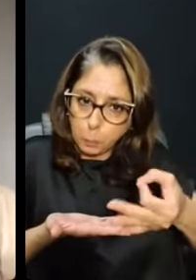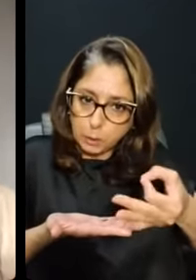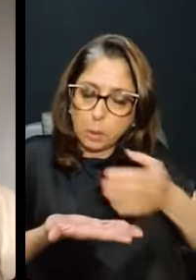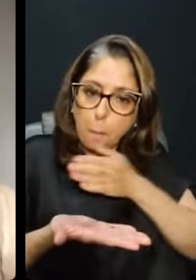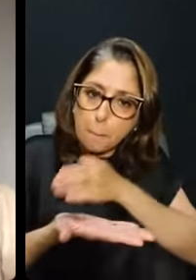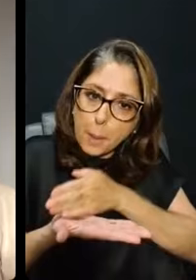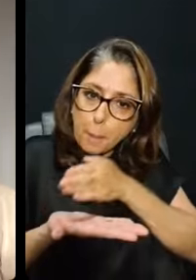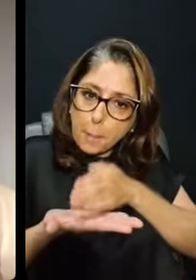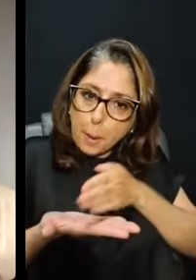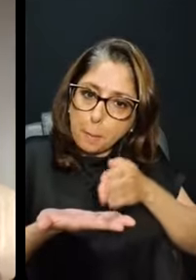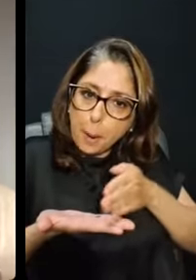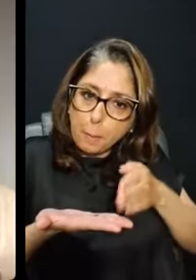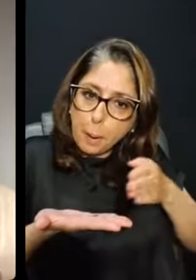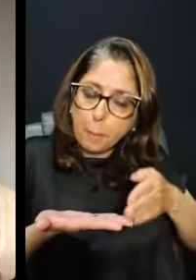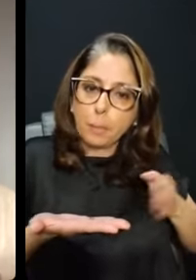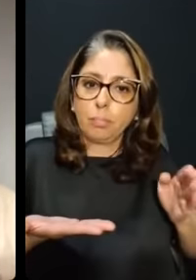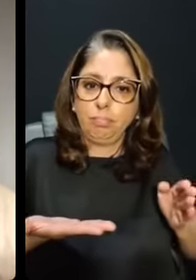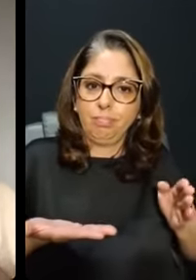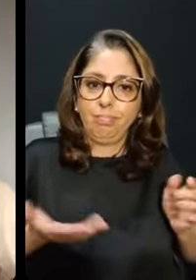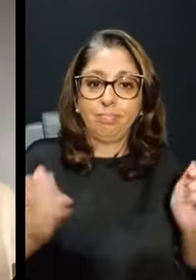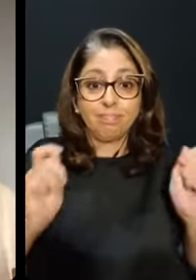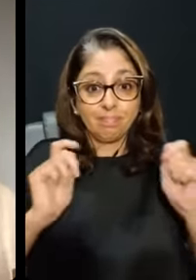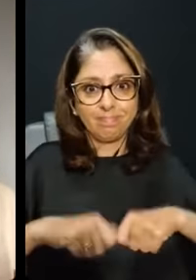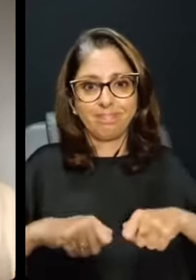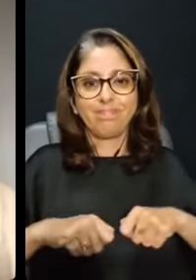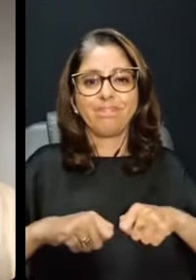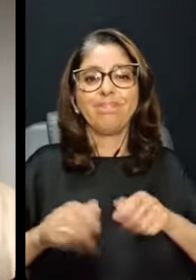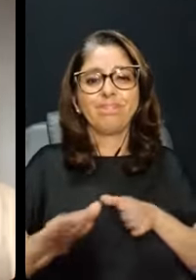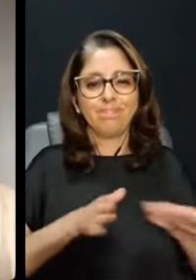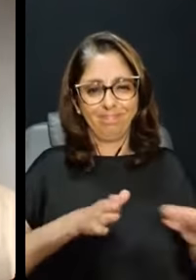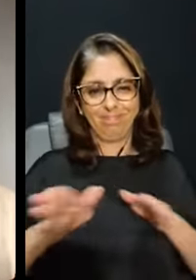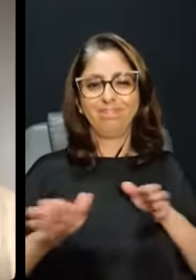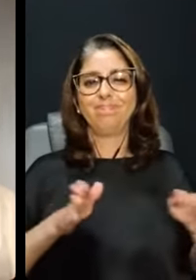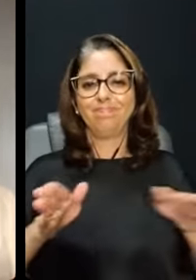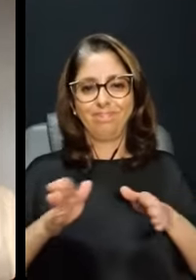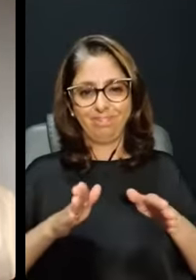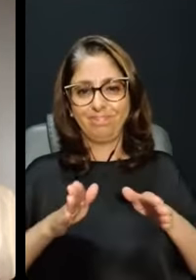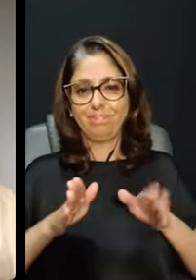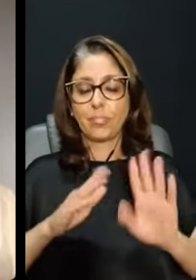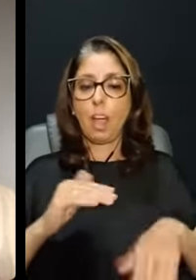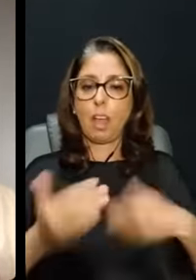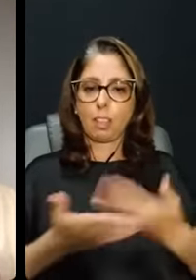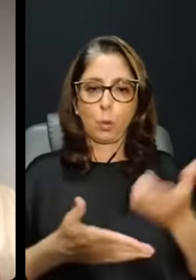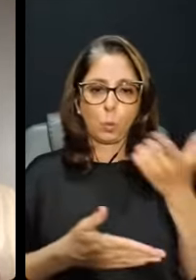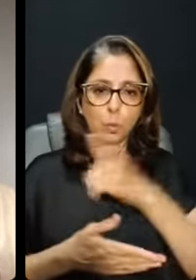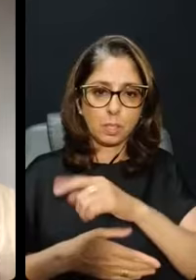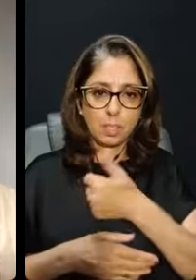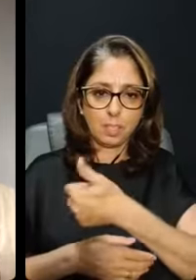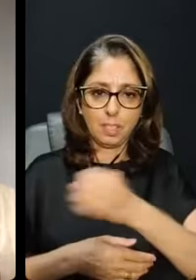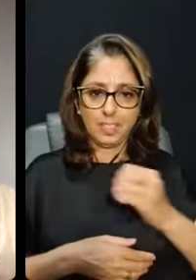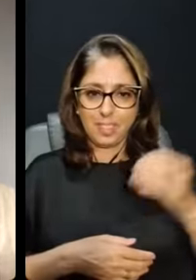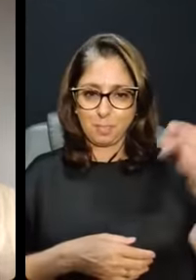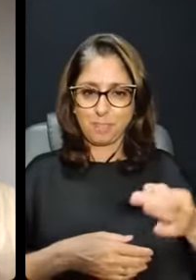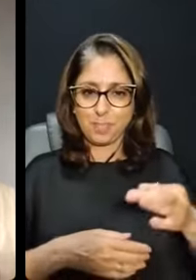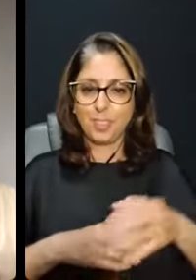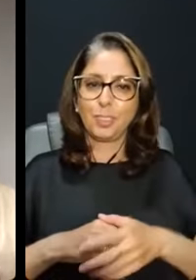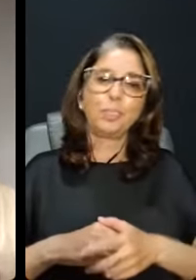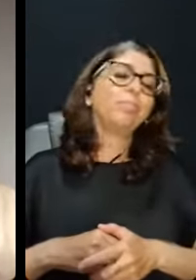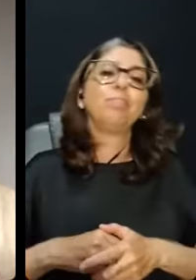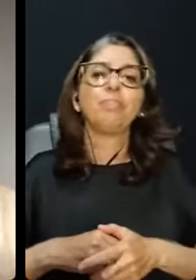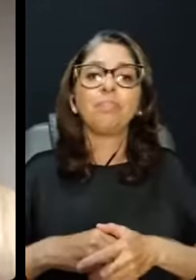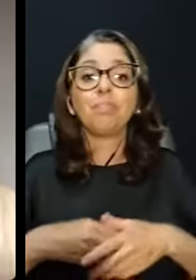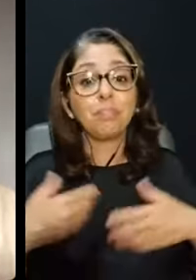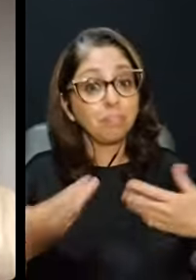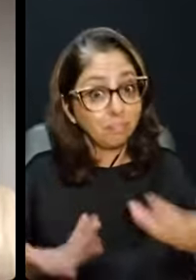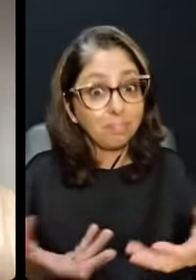100%, que precisa ser realmente acionado e modificado. Eu acho que é a área de ação, né? E a gente